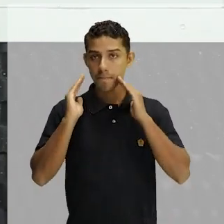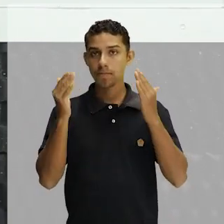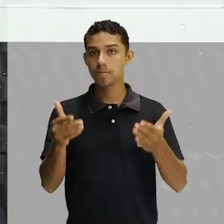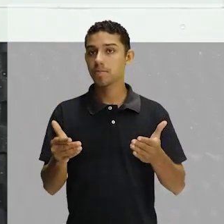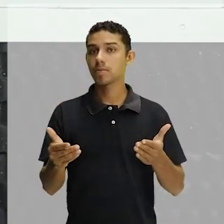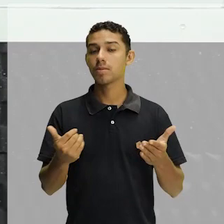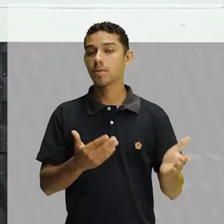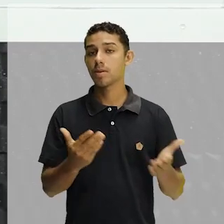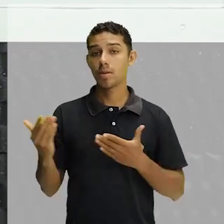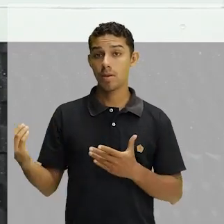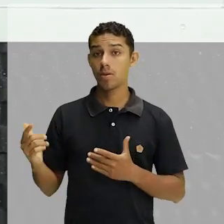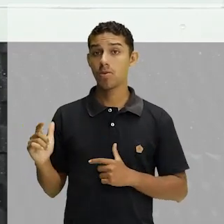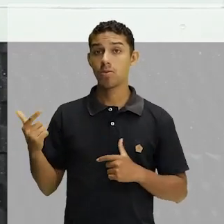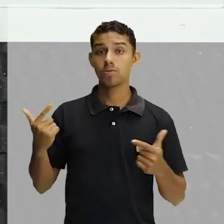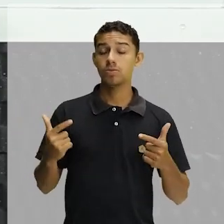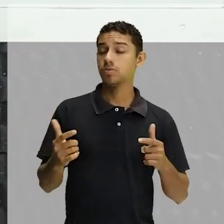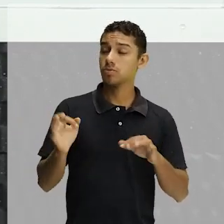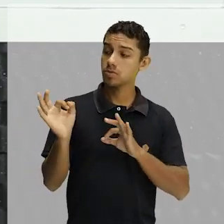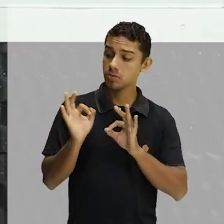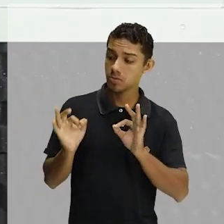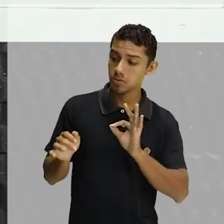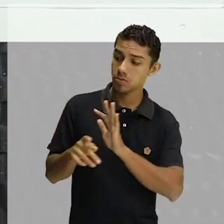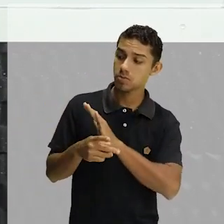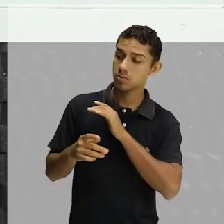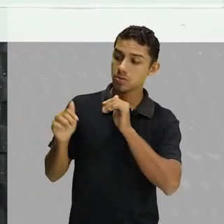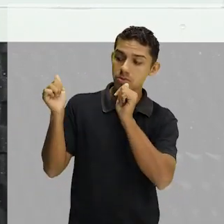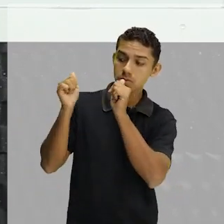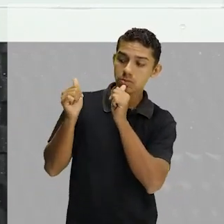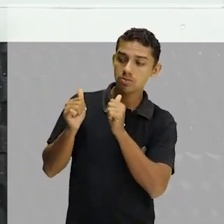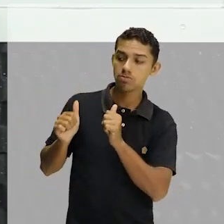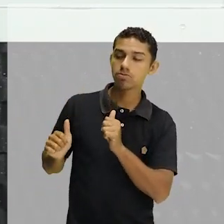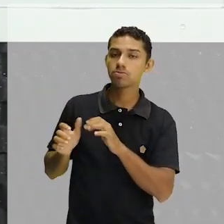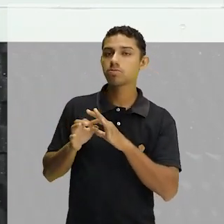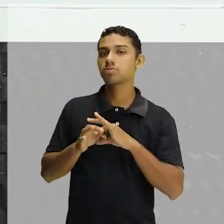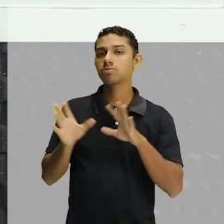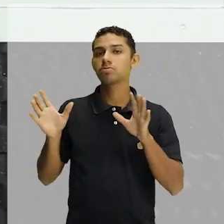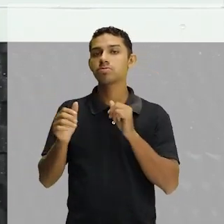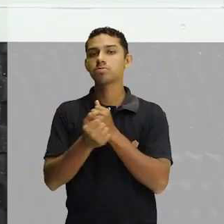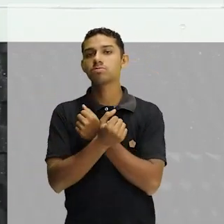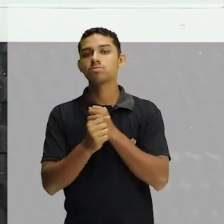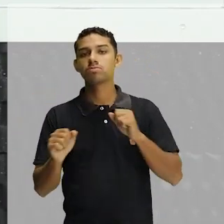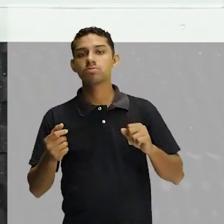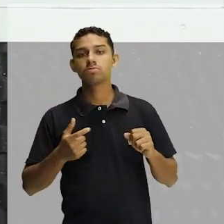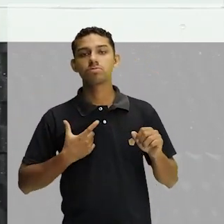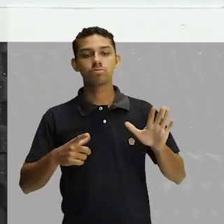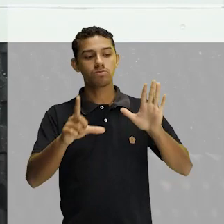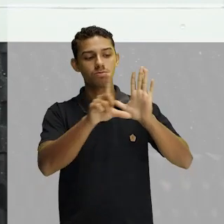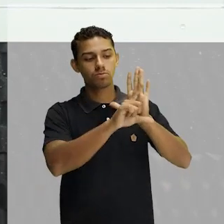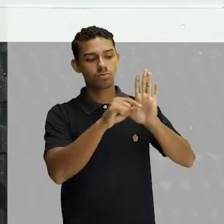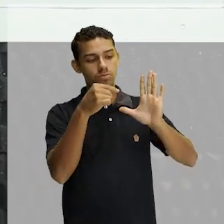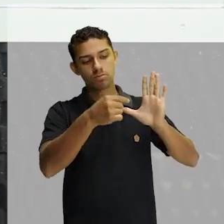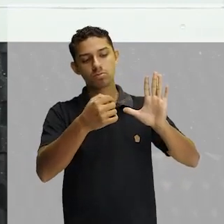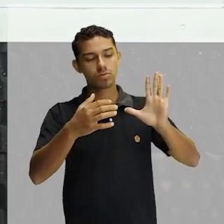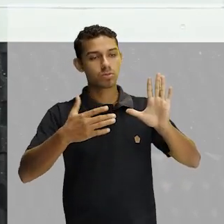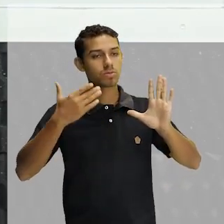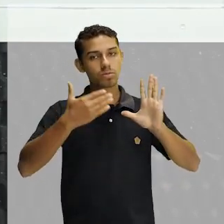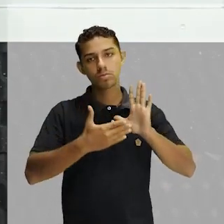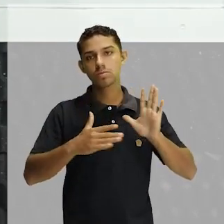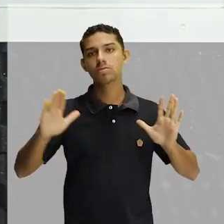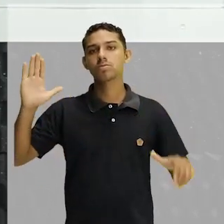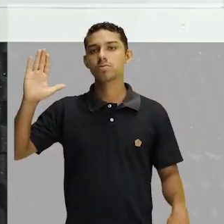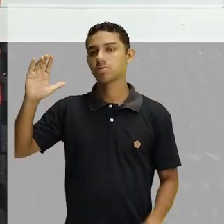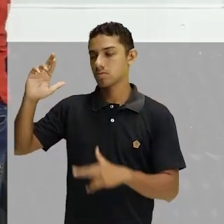gente aquelas fórmulas liberais em que eu tenho uma lei e esta lei vai me levar